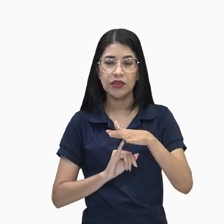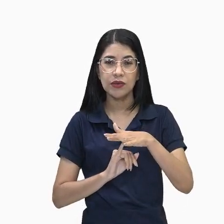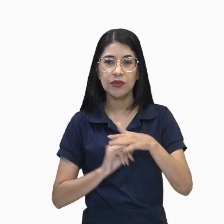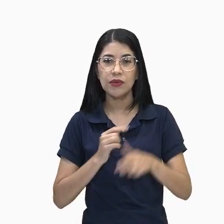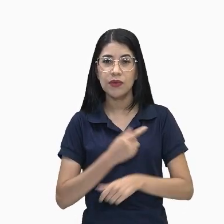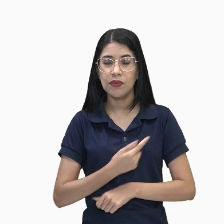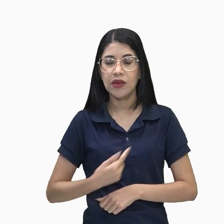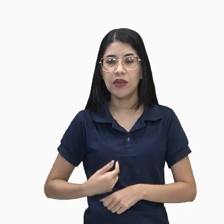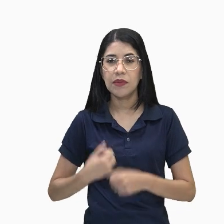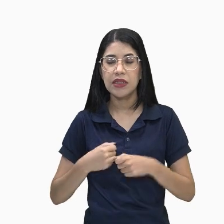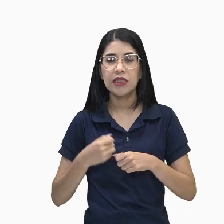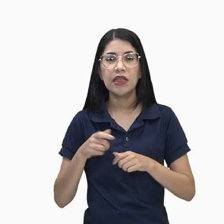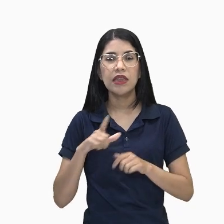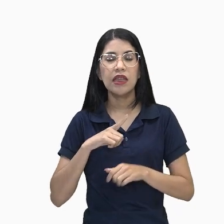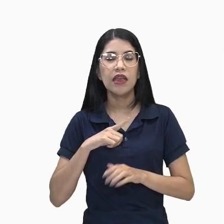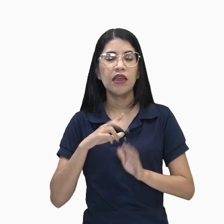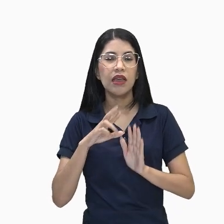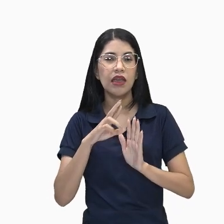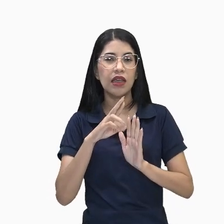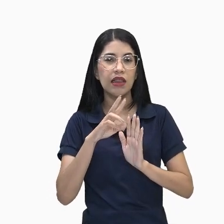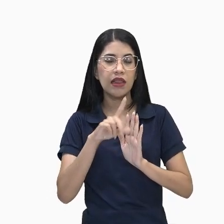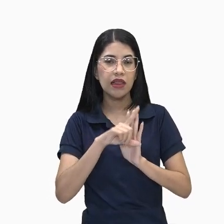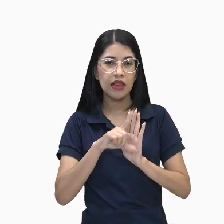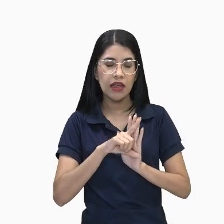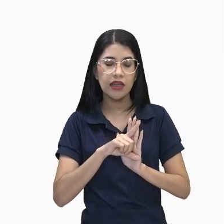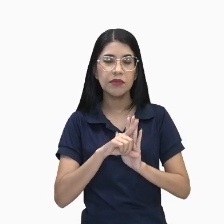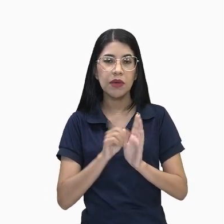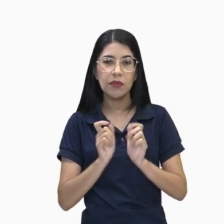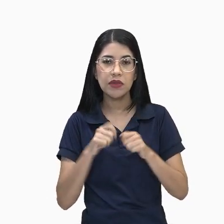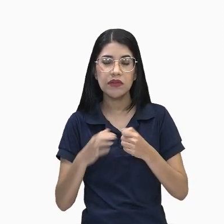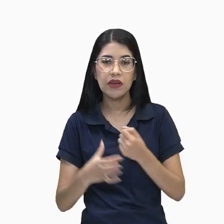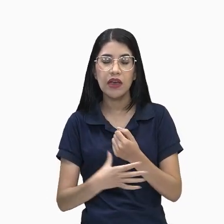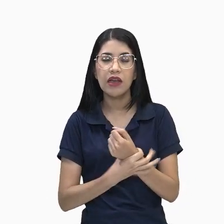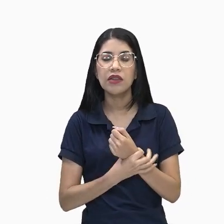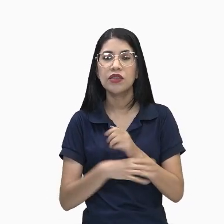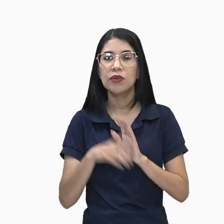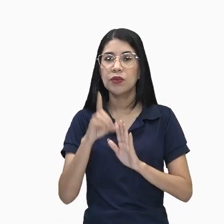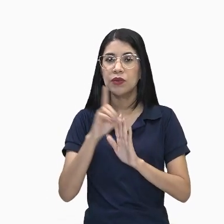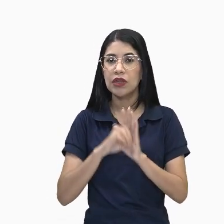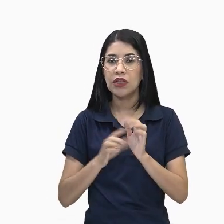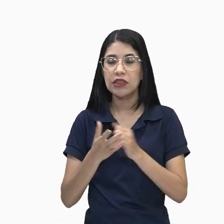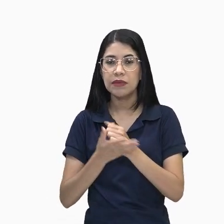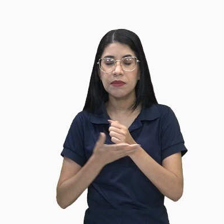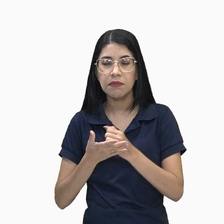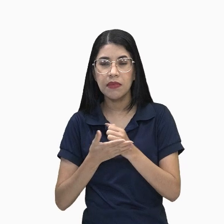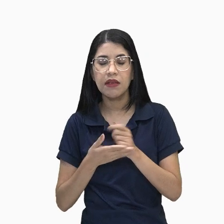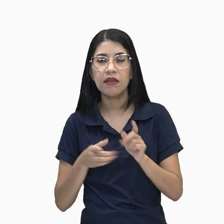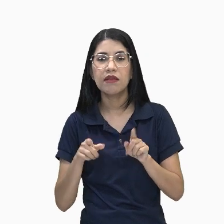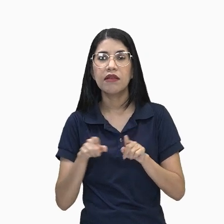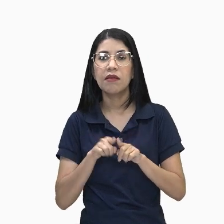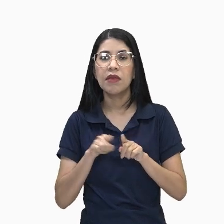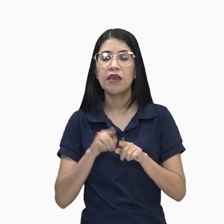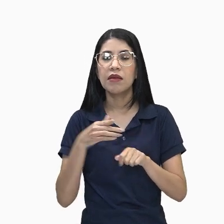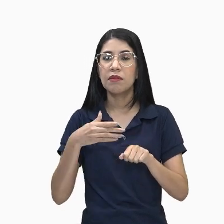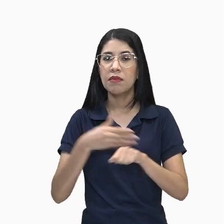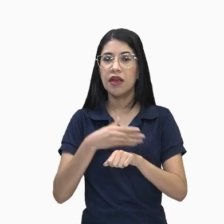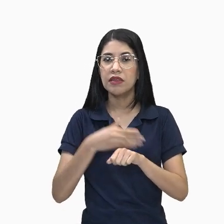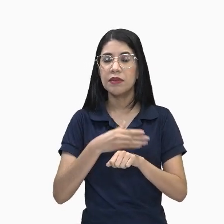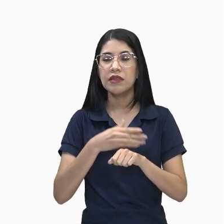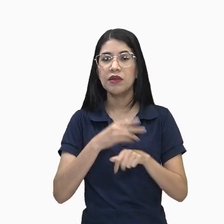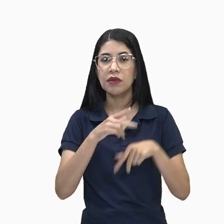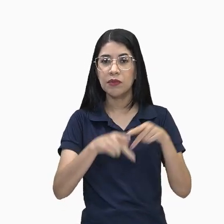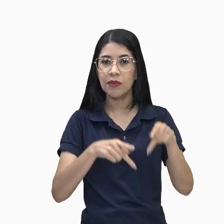regido por leis que garantam direitos fundamentais e a participação política dos